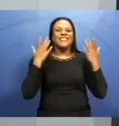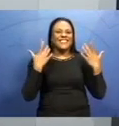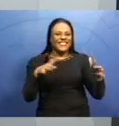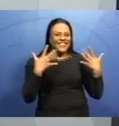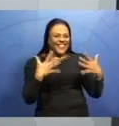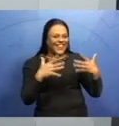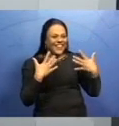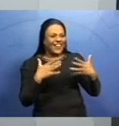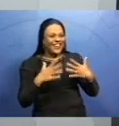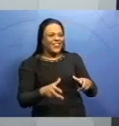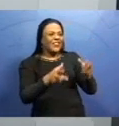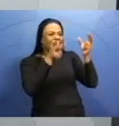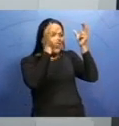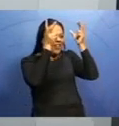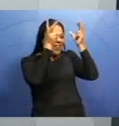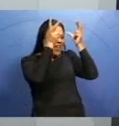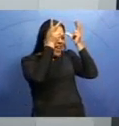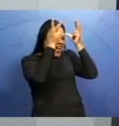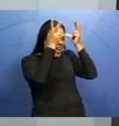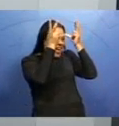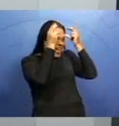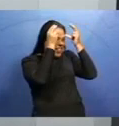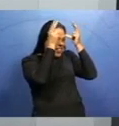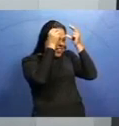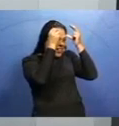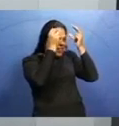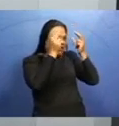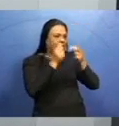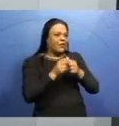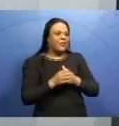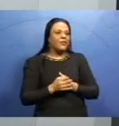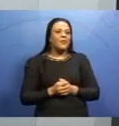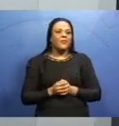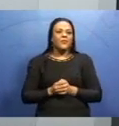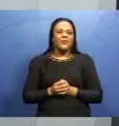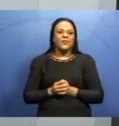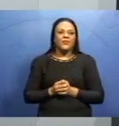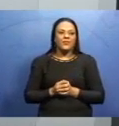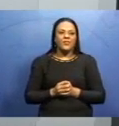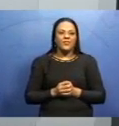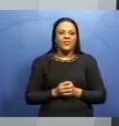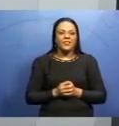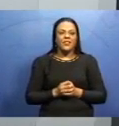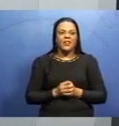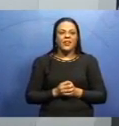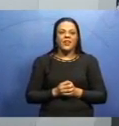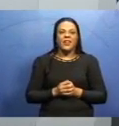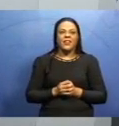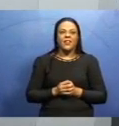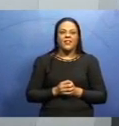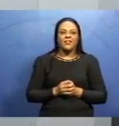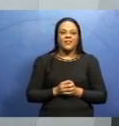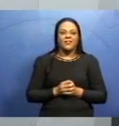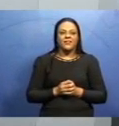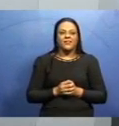Isto, a lebre. Não tinha macaco. E tinha a tartaruga também.